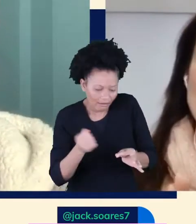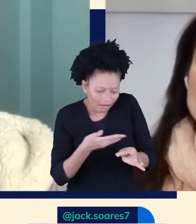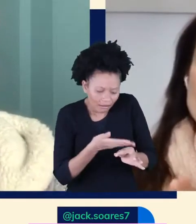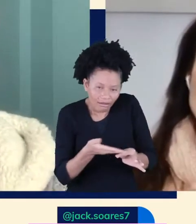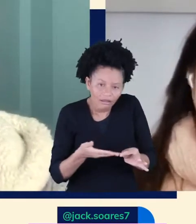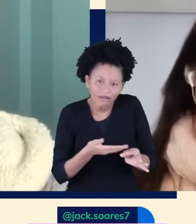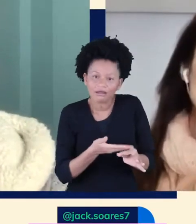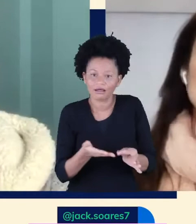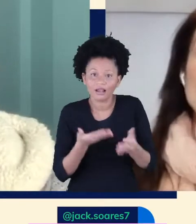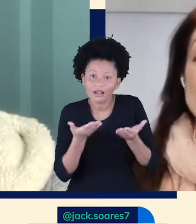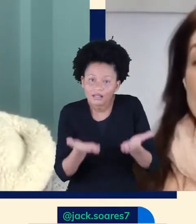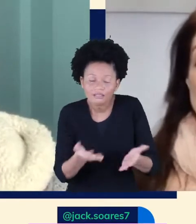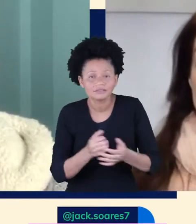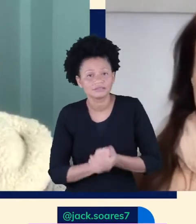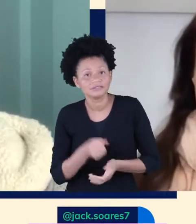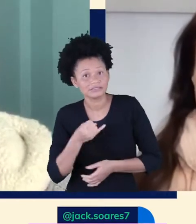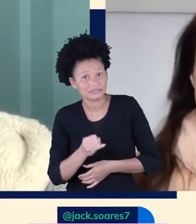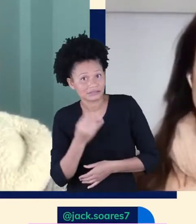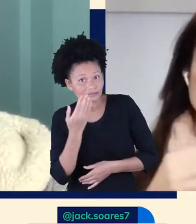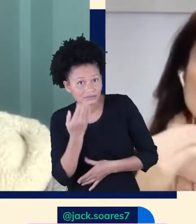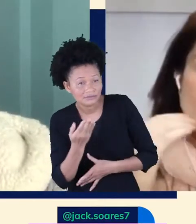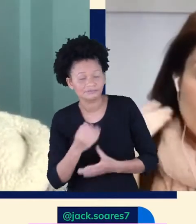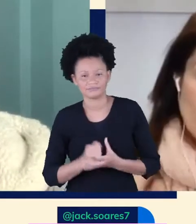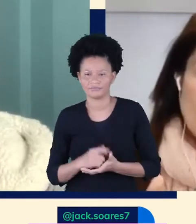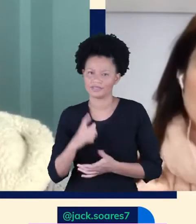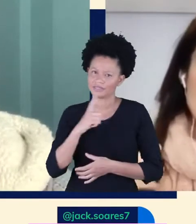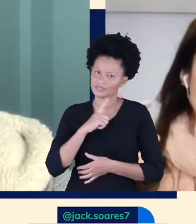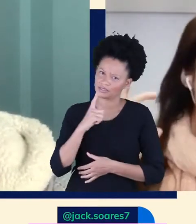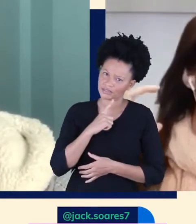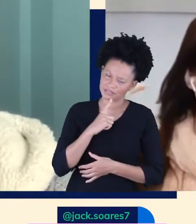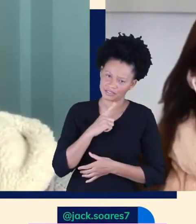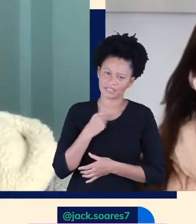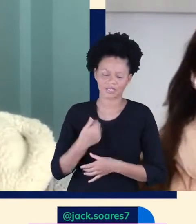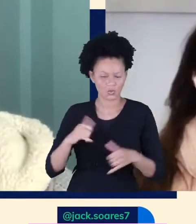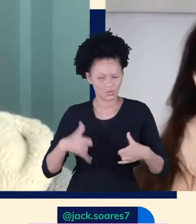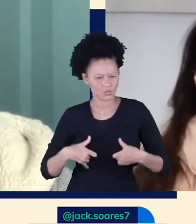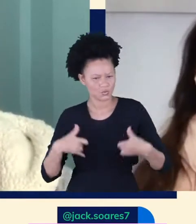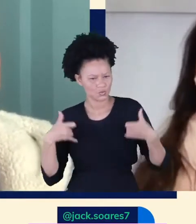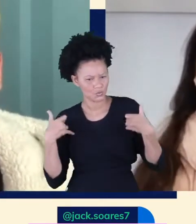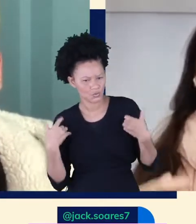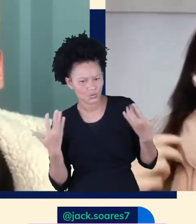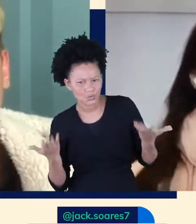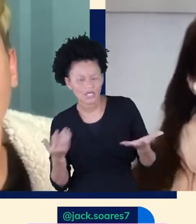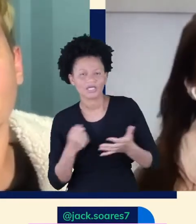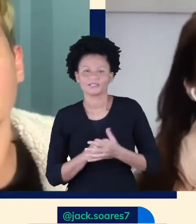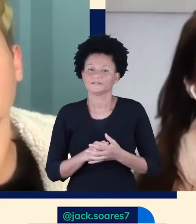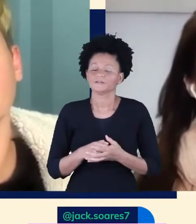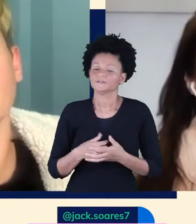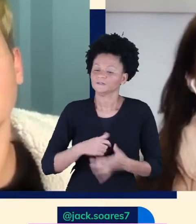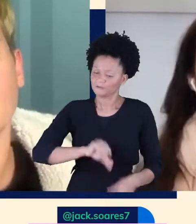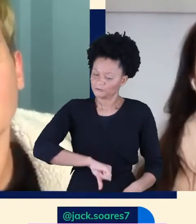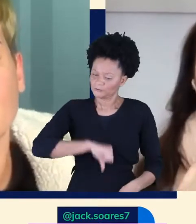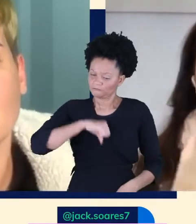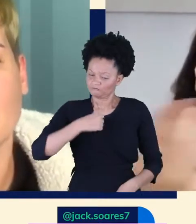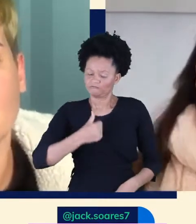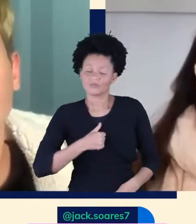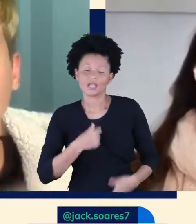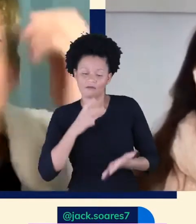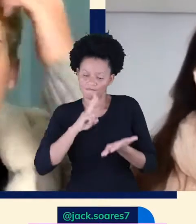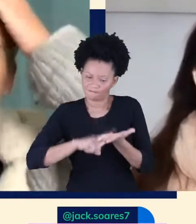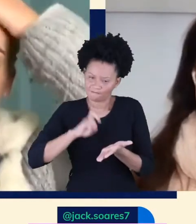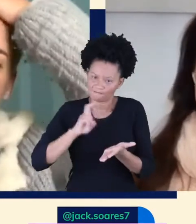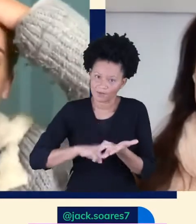já começa a construir ali com a criança. Então, se você quer que ela tenha orgulho desse corpo, que ela desenvolva autoestima, que ela